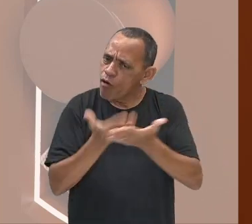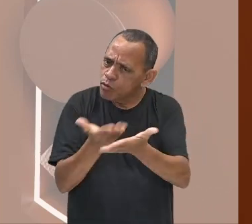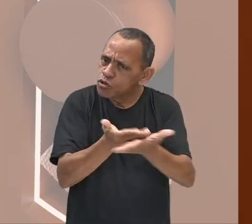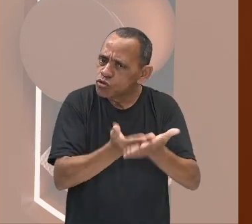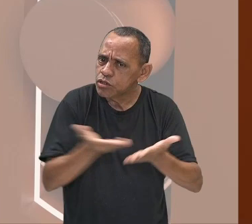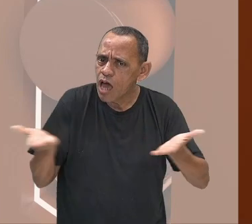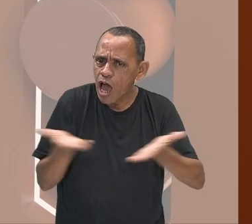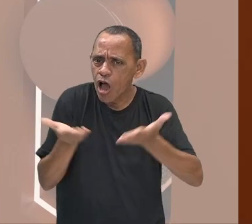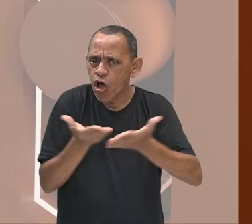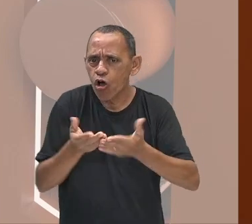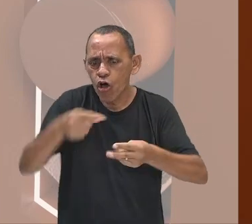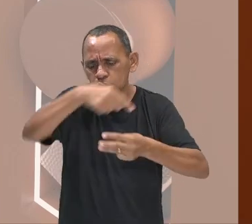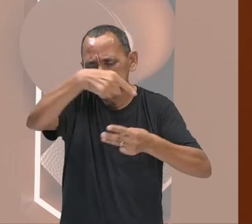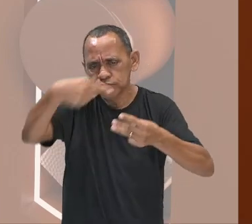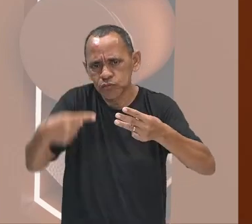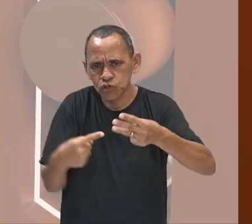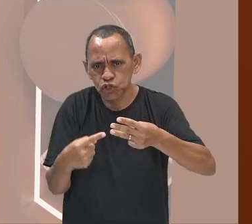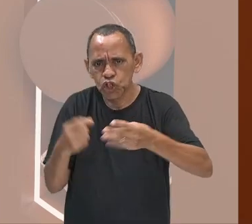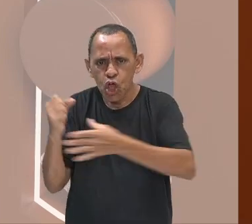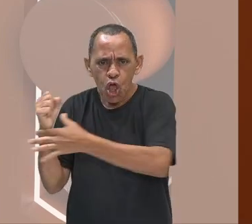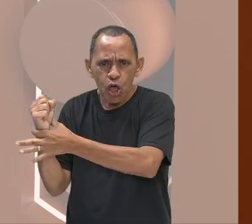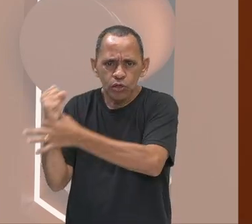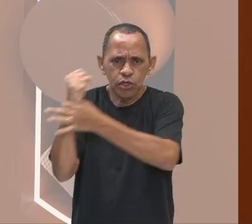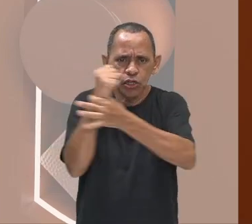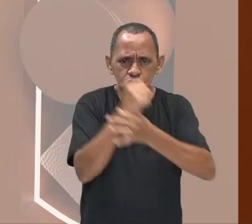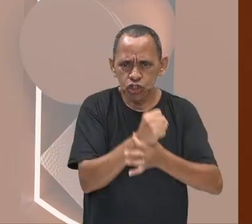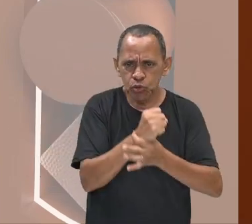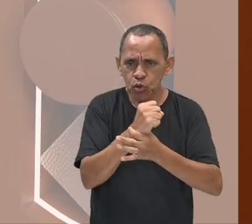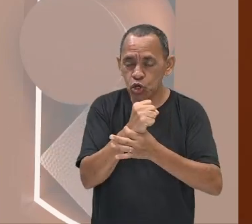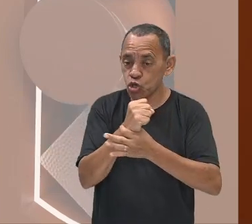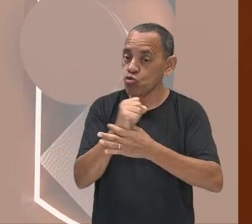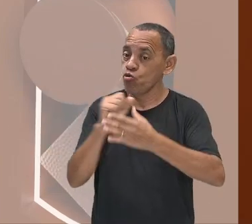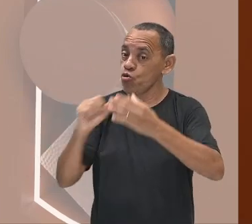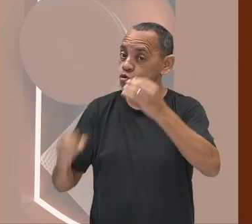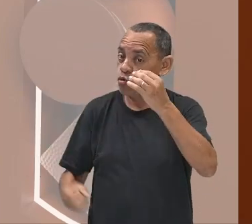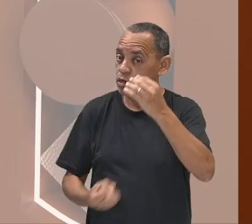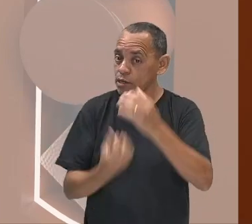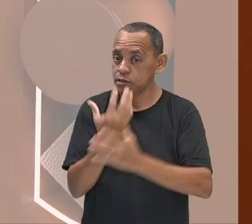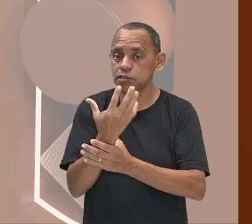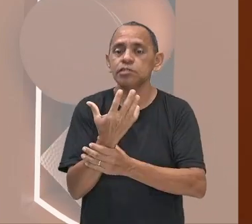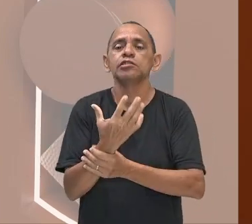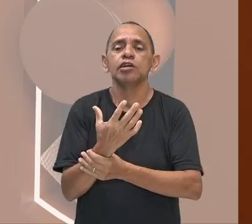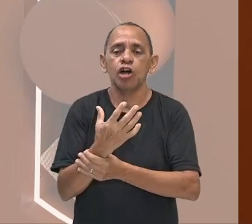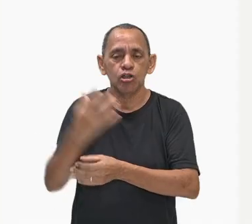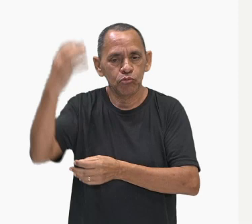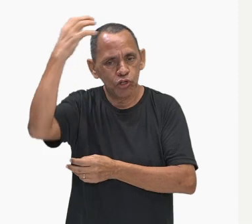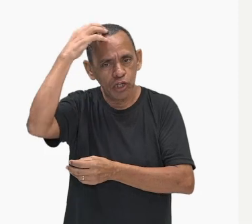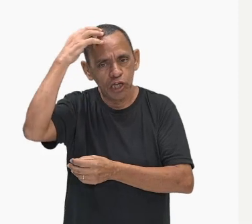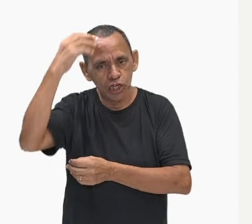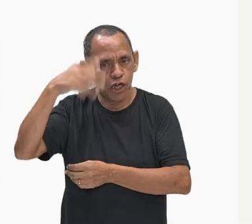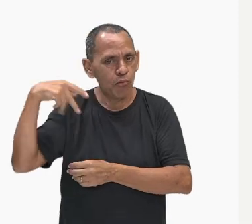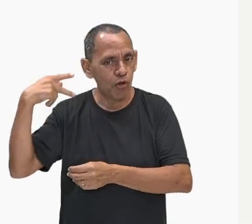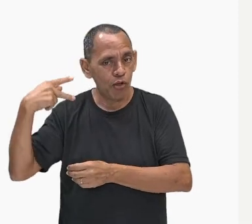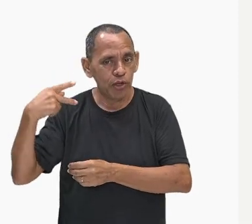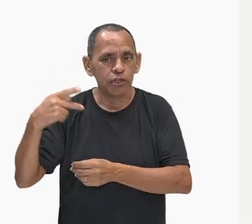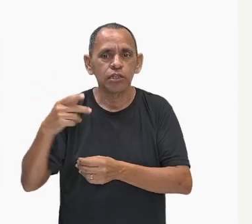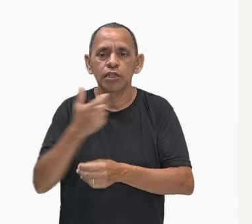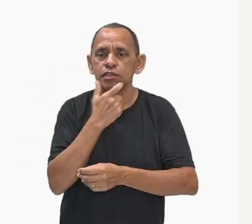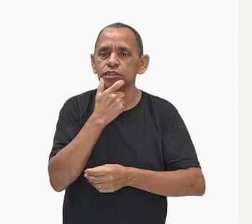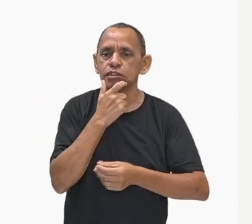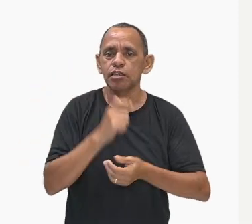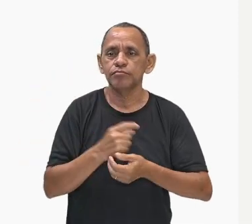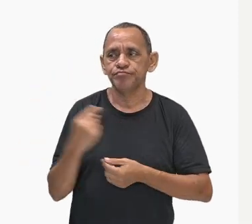desse absolutismo e a ascensão de uma monarquia parlamentar na Inglaterra. Vamos então ao texto, vamos lá de novo para a gente